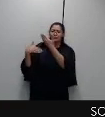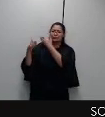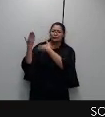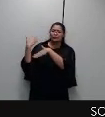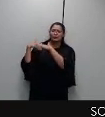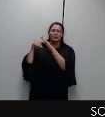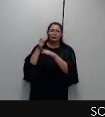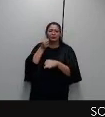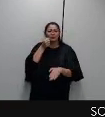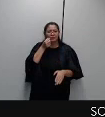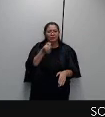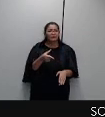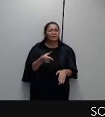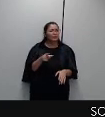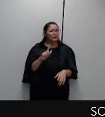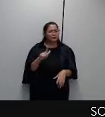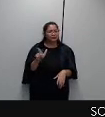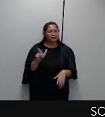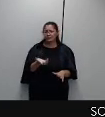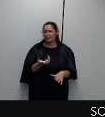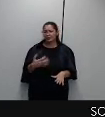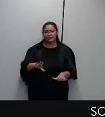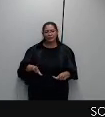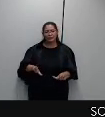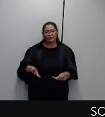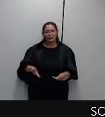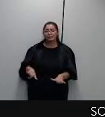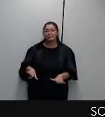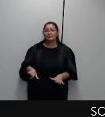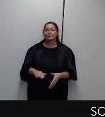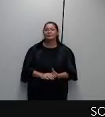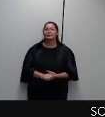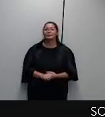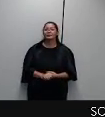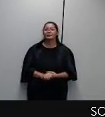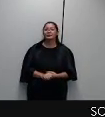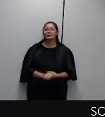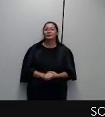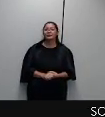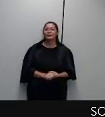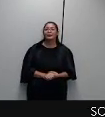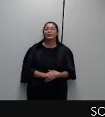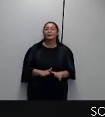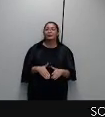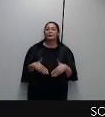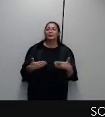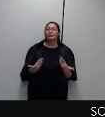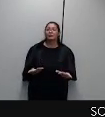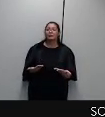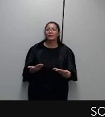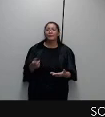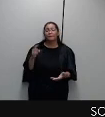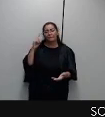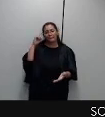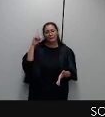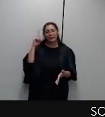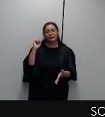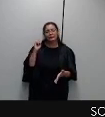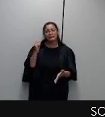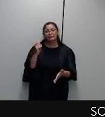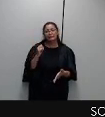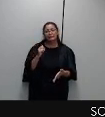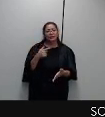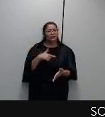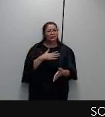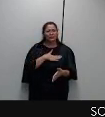rejeitando essa acumulação de atribuições Então eu penso que não haveria necessidade